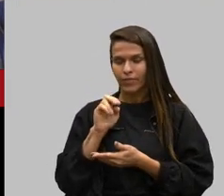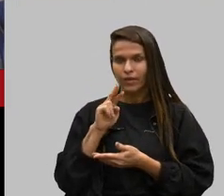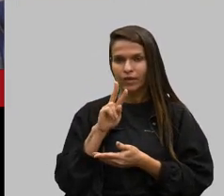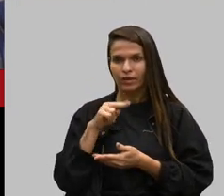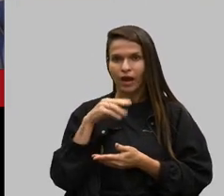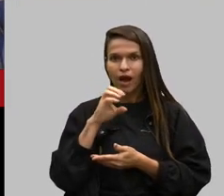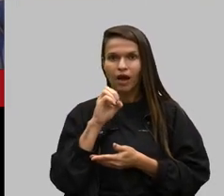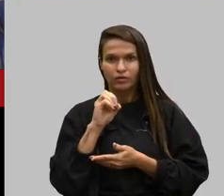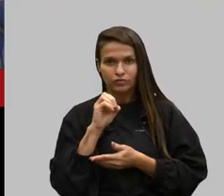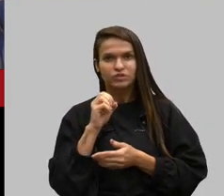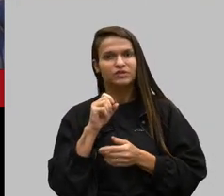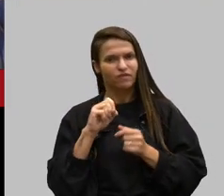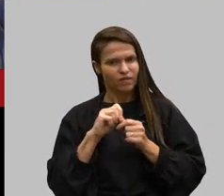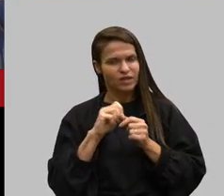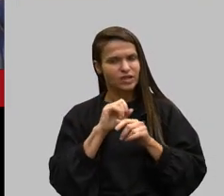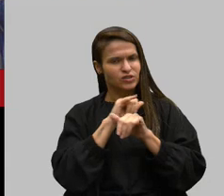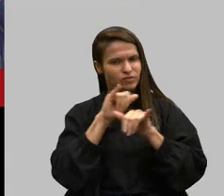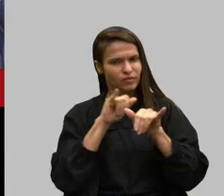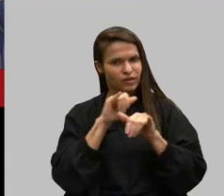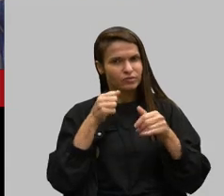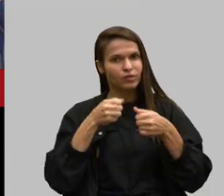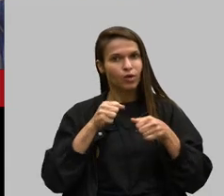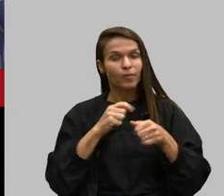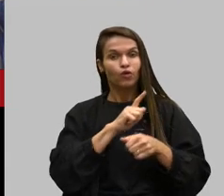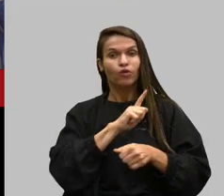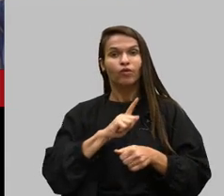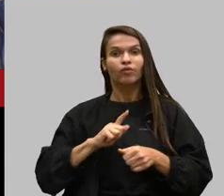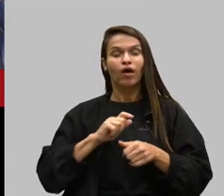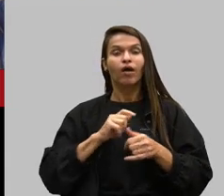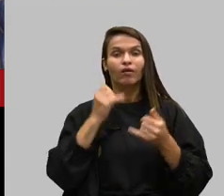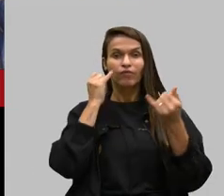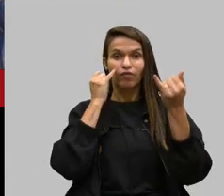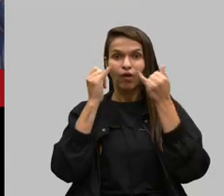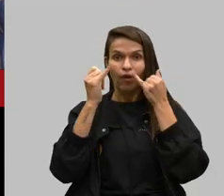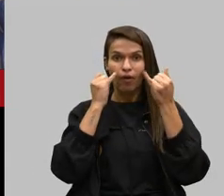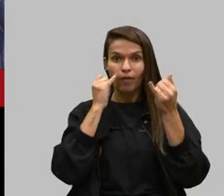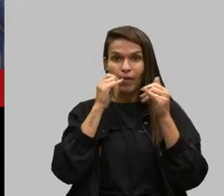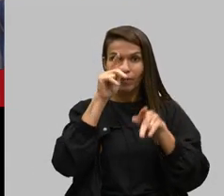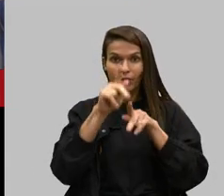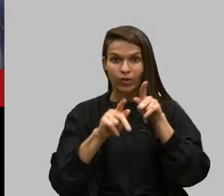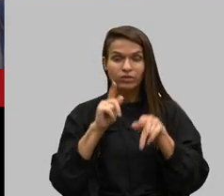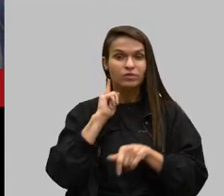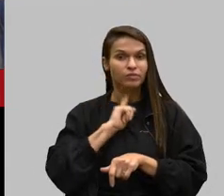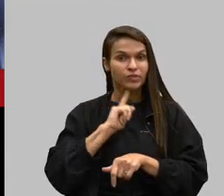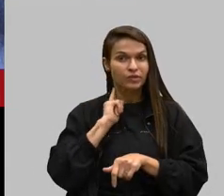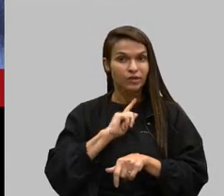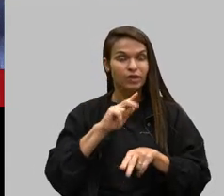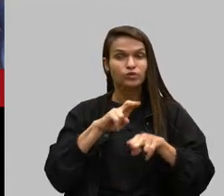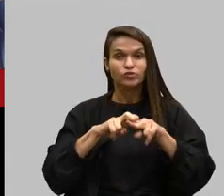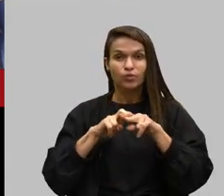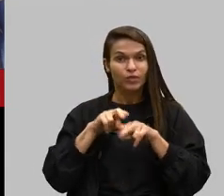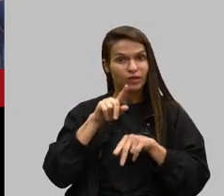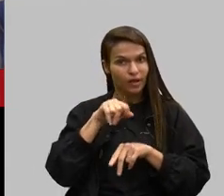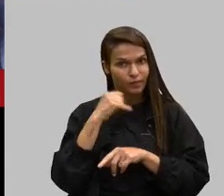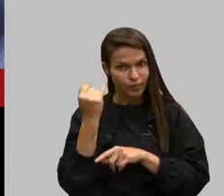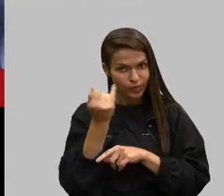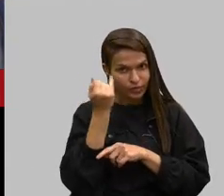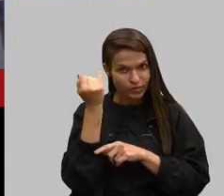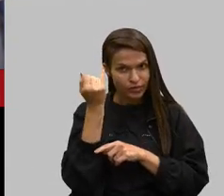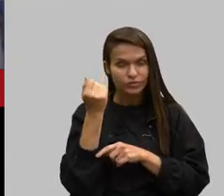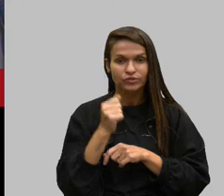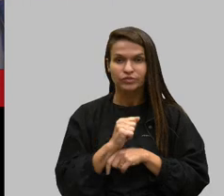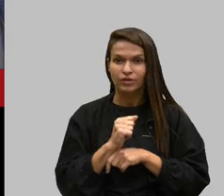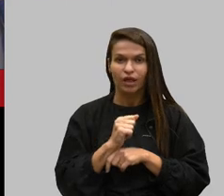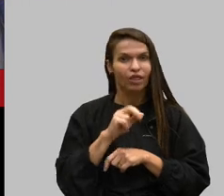a divulgação necessária para que o governo informe a população mineira sobre o que é importante não é